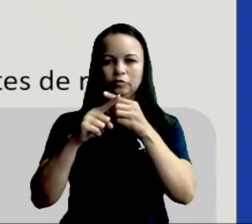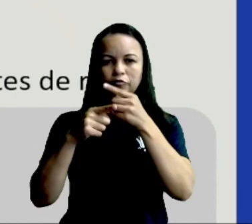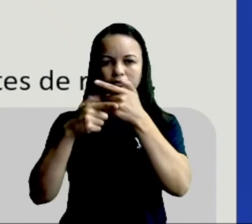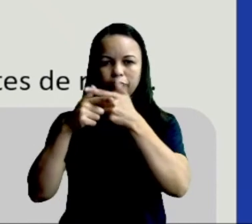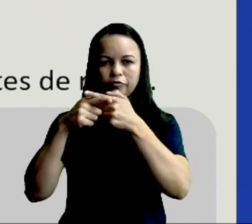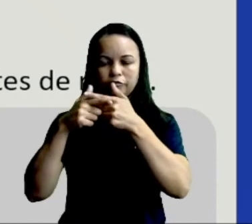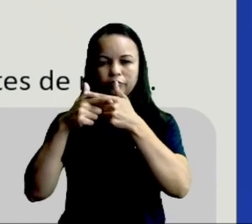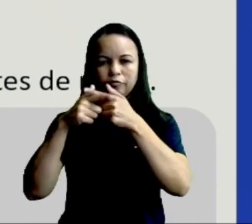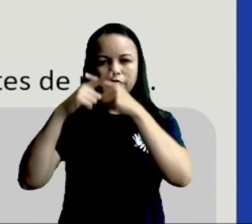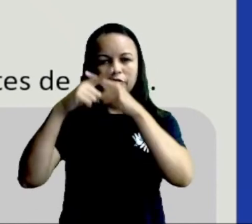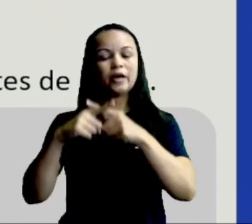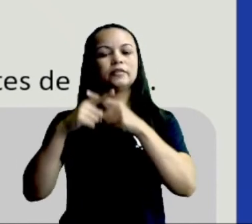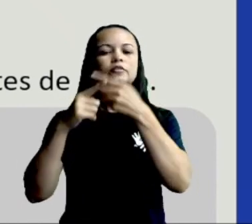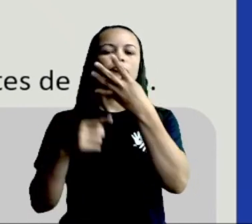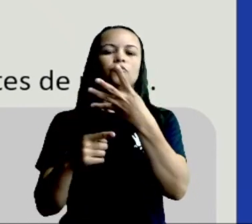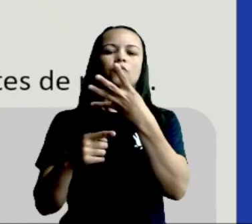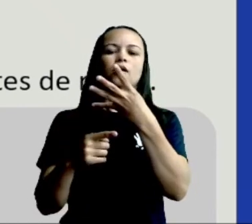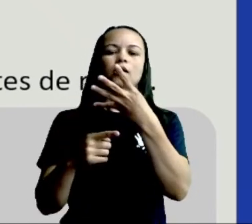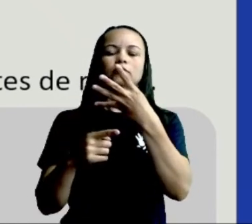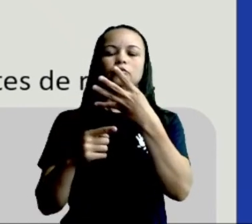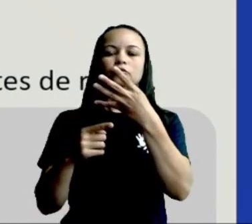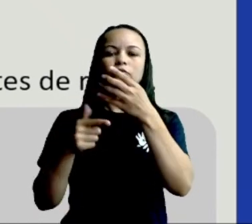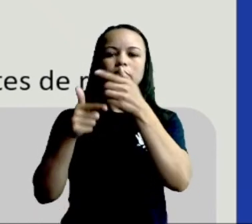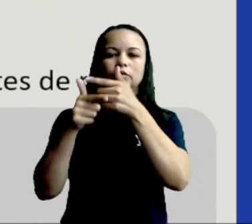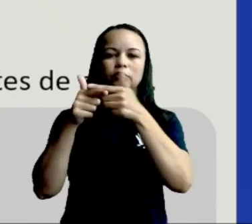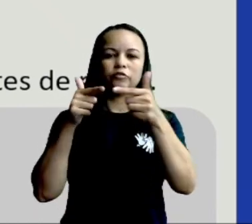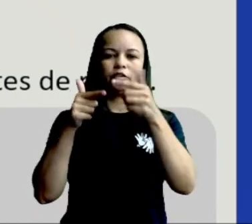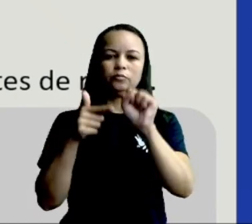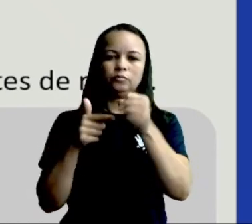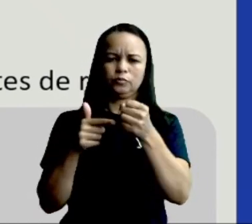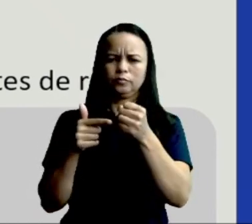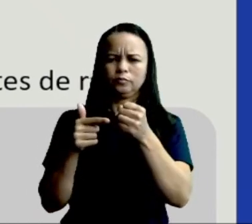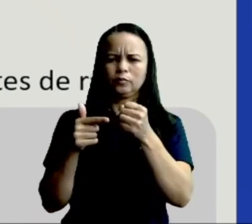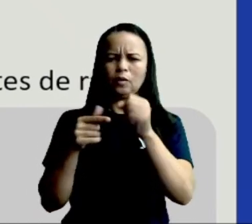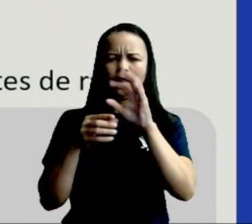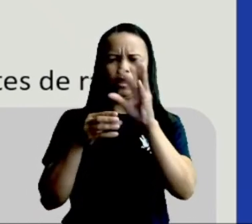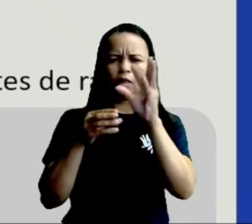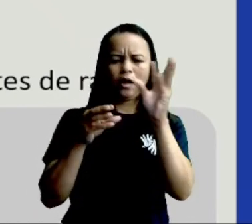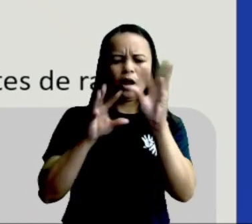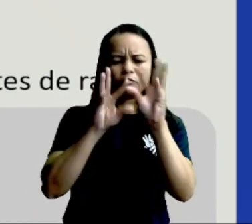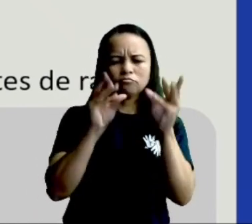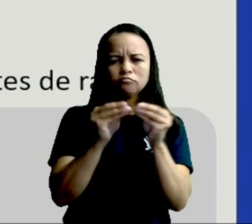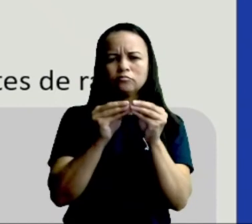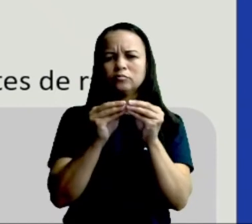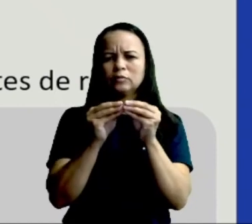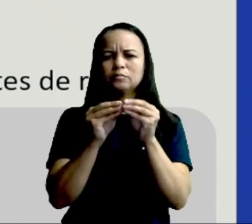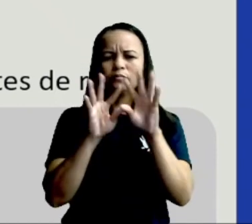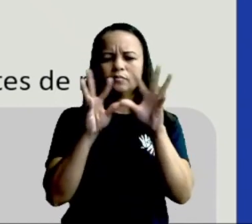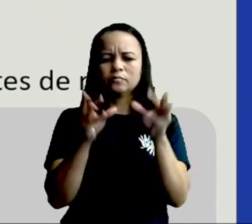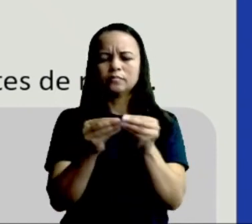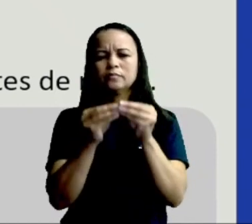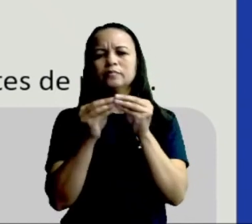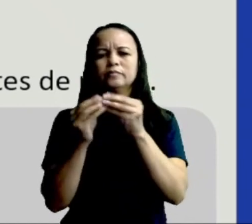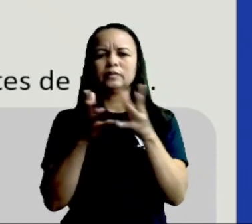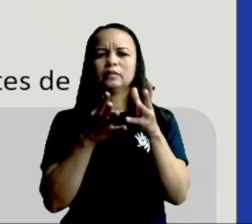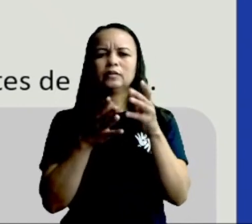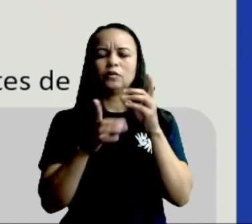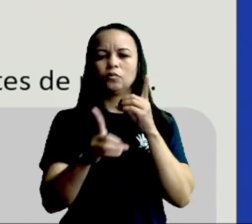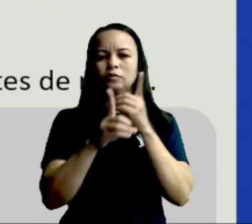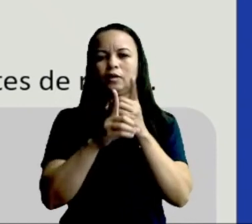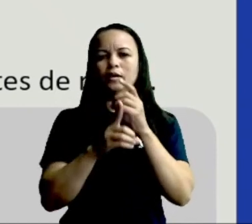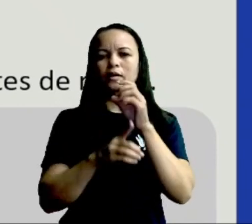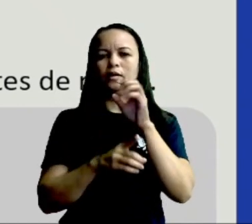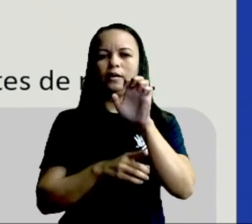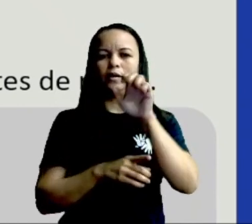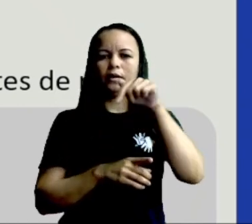8, eu posso fazer uma simplificação entre o 4 e o 8. Lembra lá de frações que eu posso simplificar, achar equivalente?